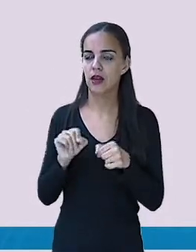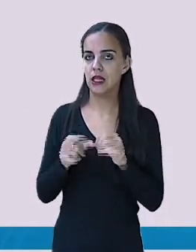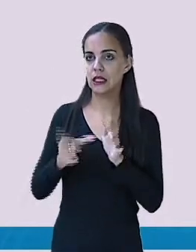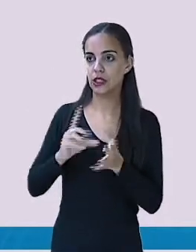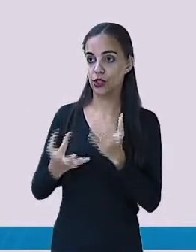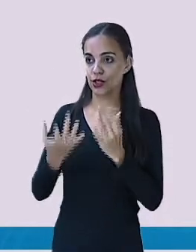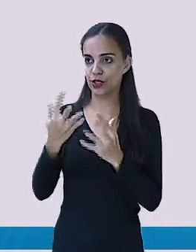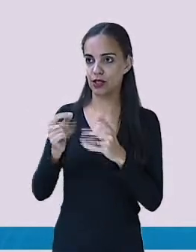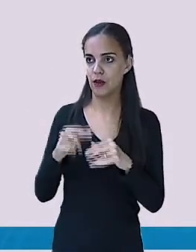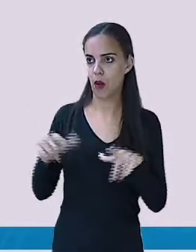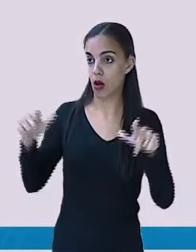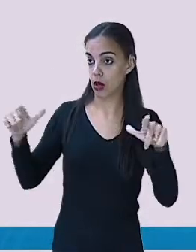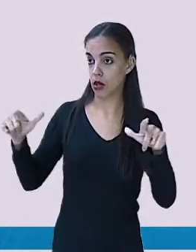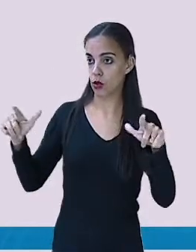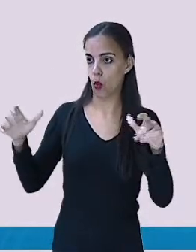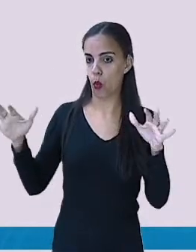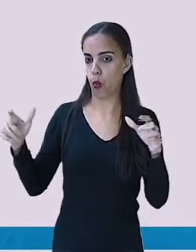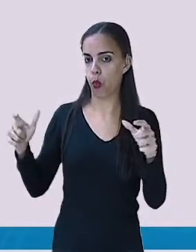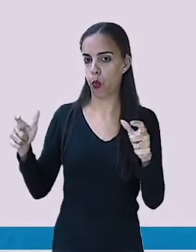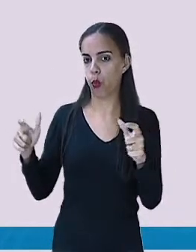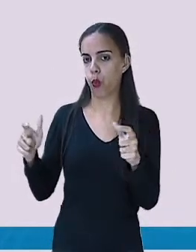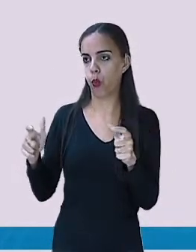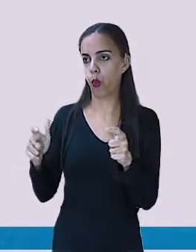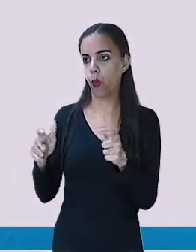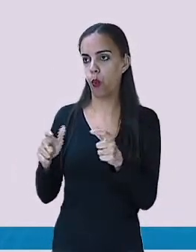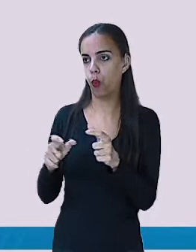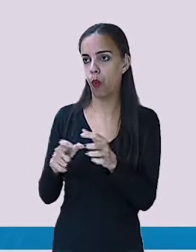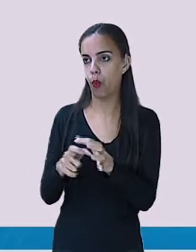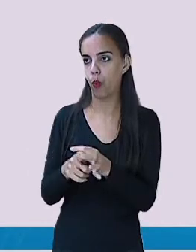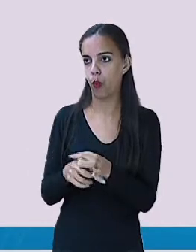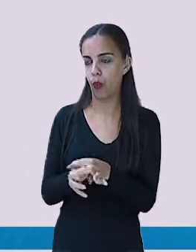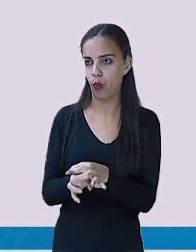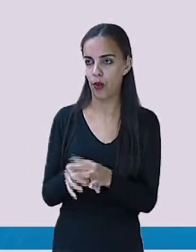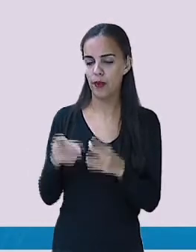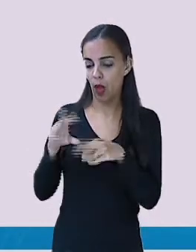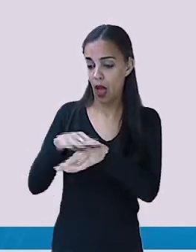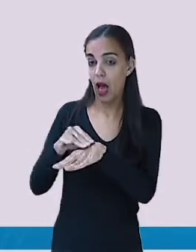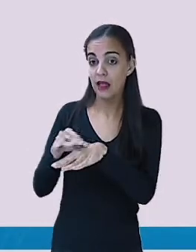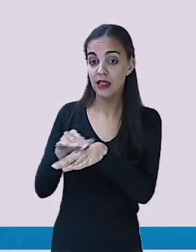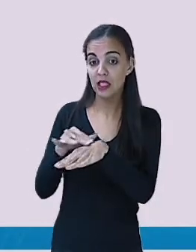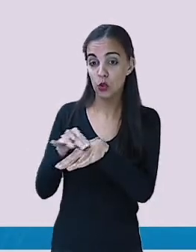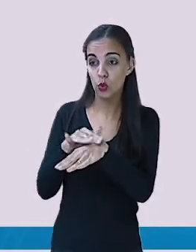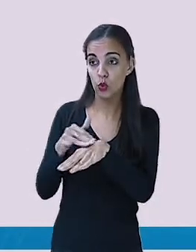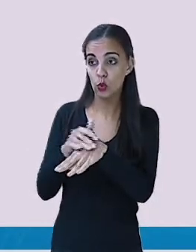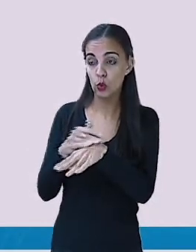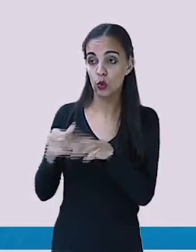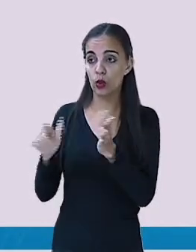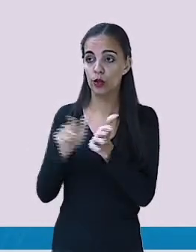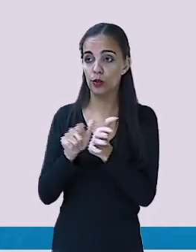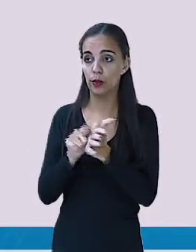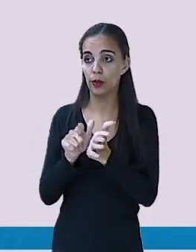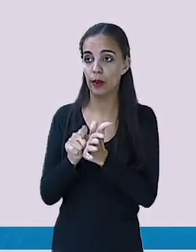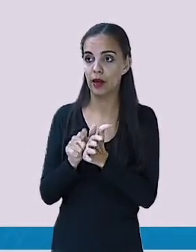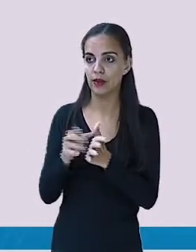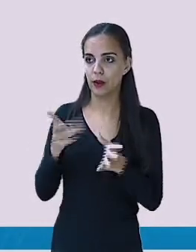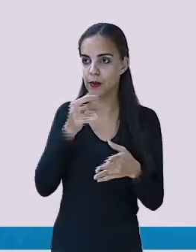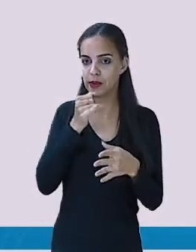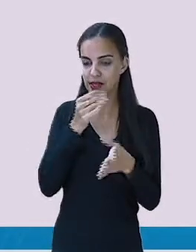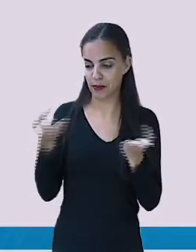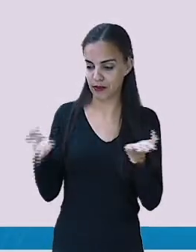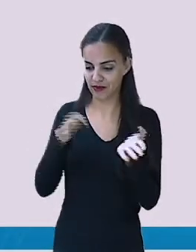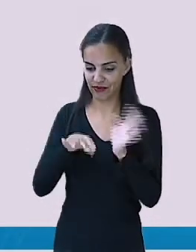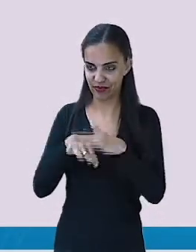queimar e após ser queimado a textura do Papel você consegue pegar o papel